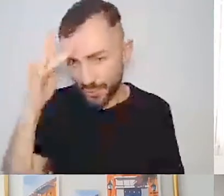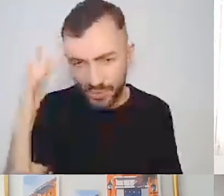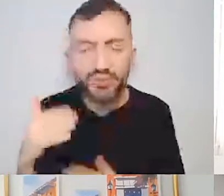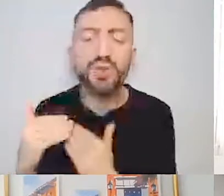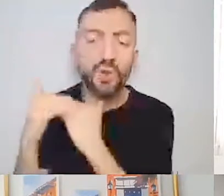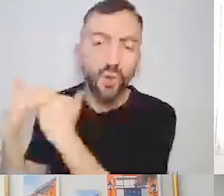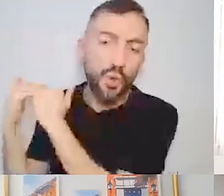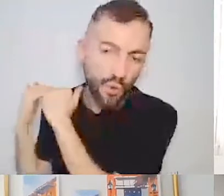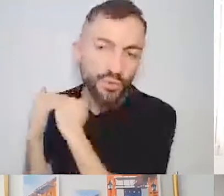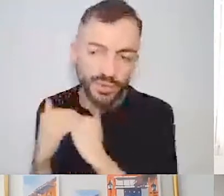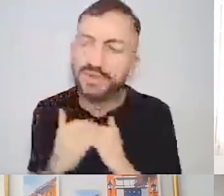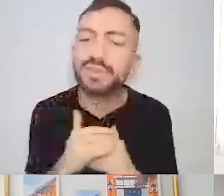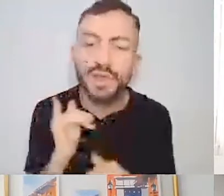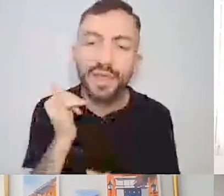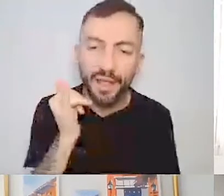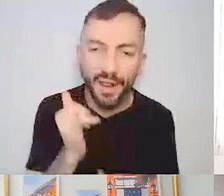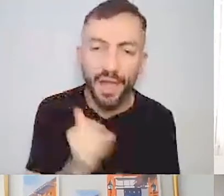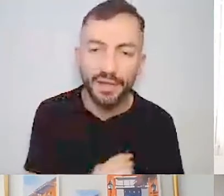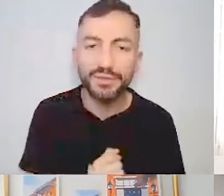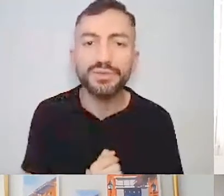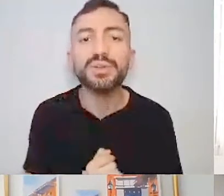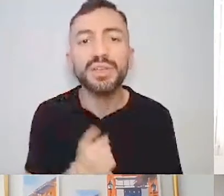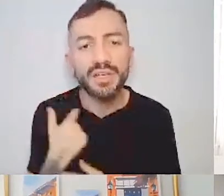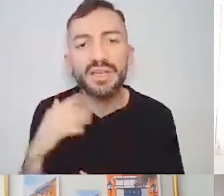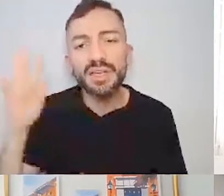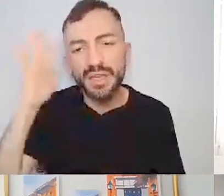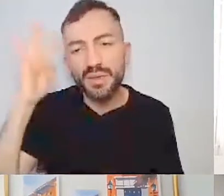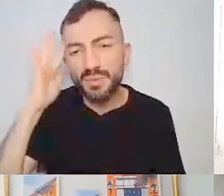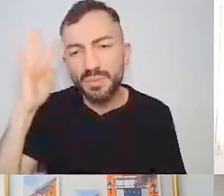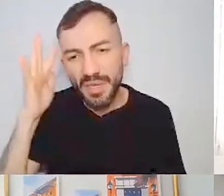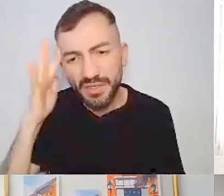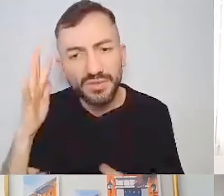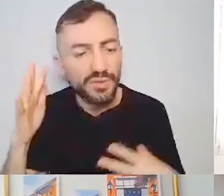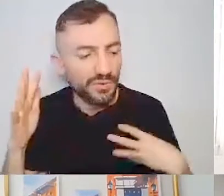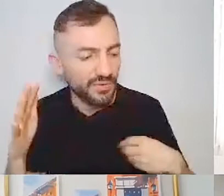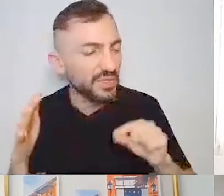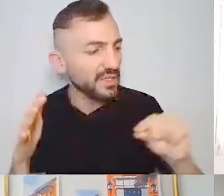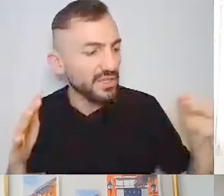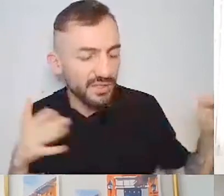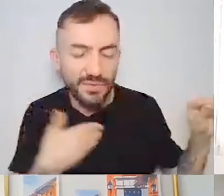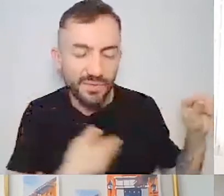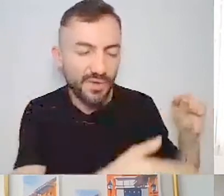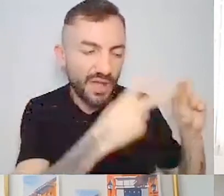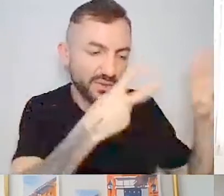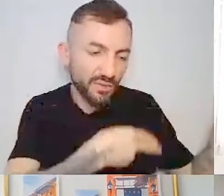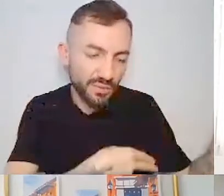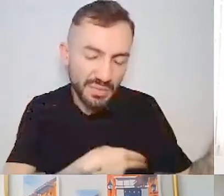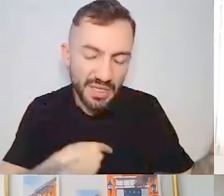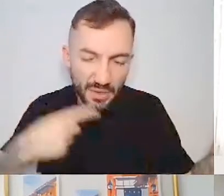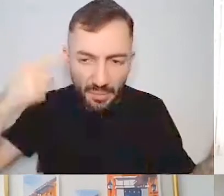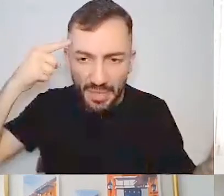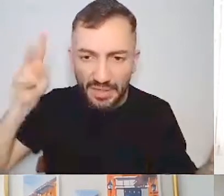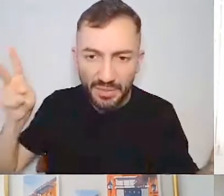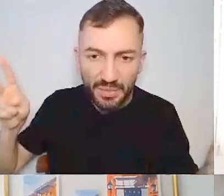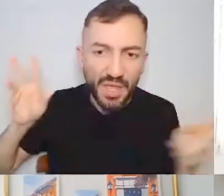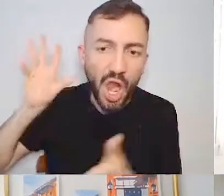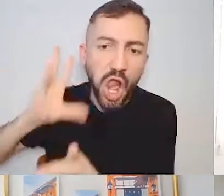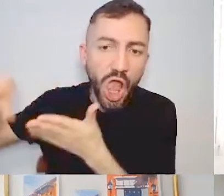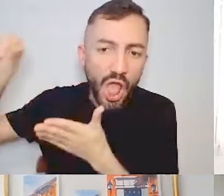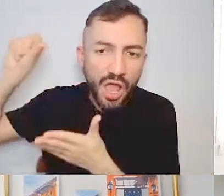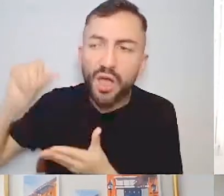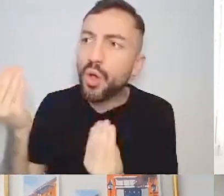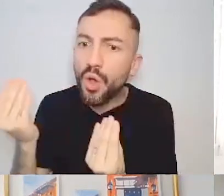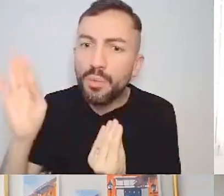neles sempre, ainda mais à noite, quando vou pôr meus outros filhos para dormir. E dói demais, sem saber como está, se está bem ou